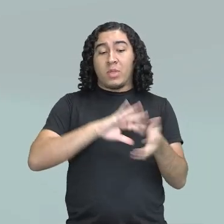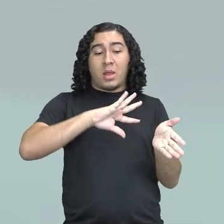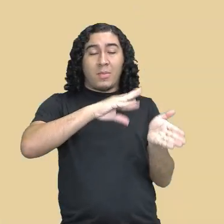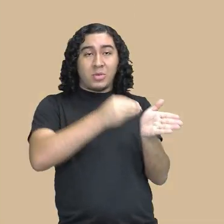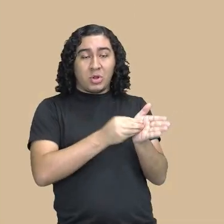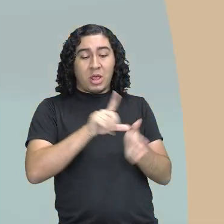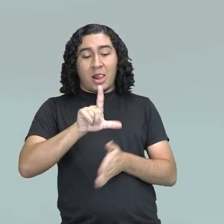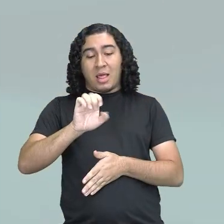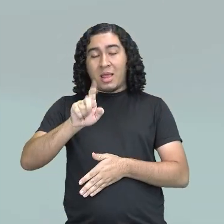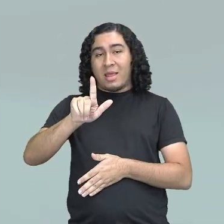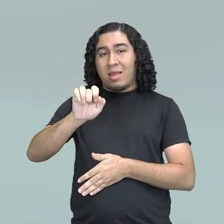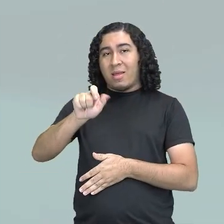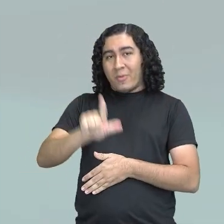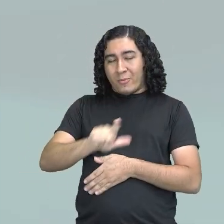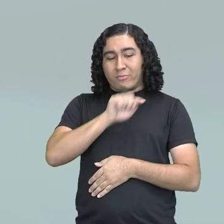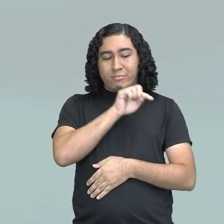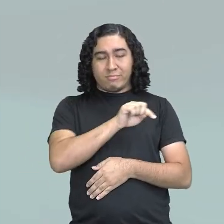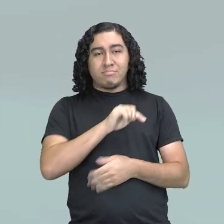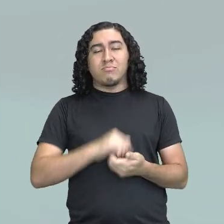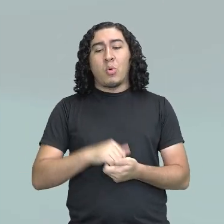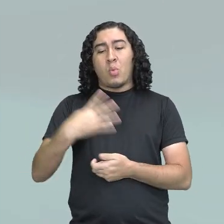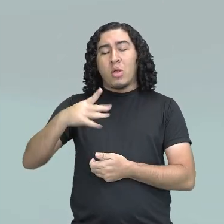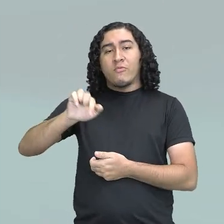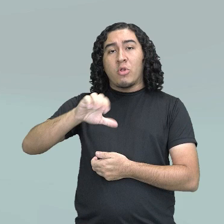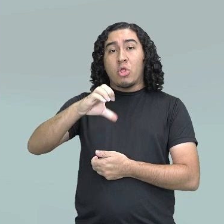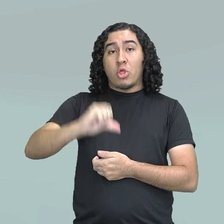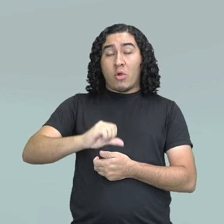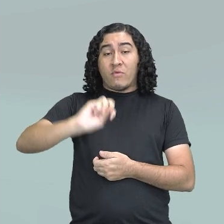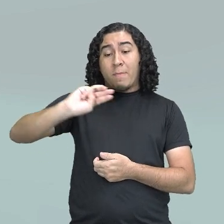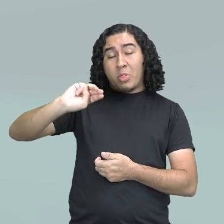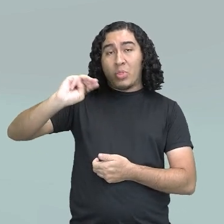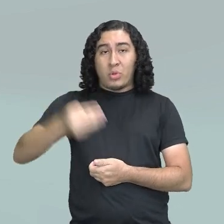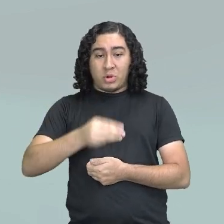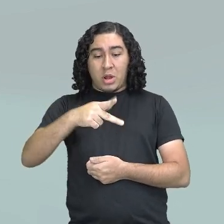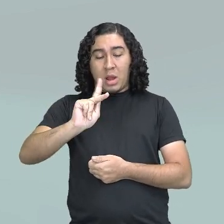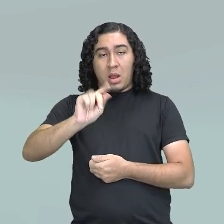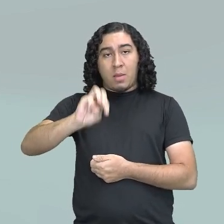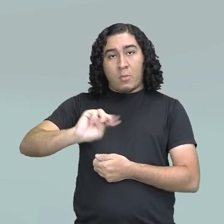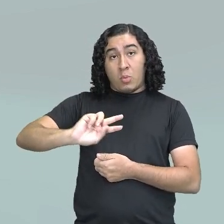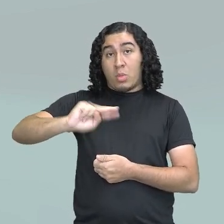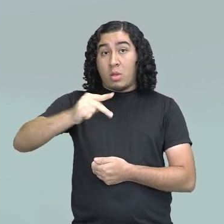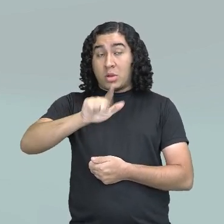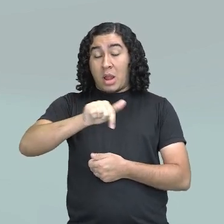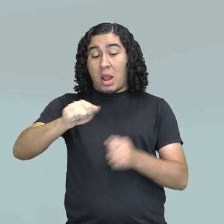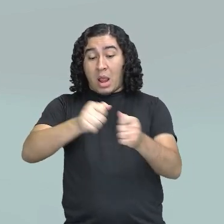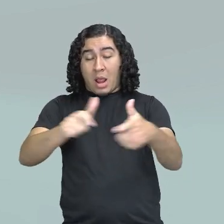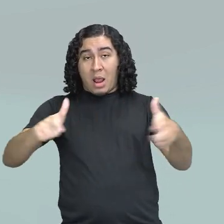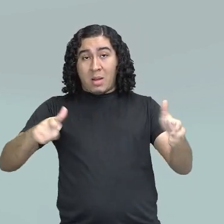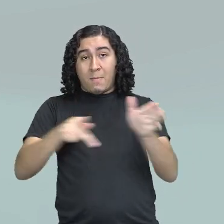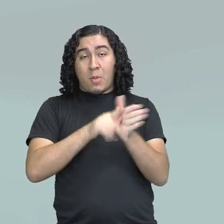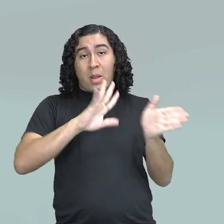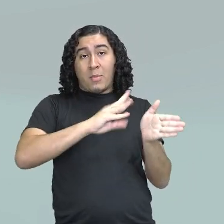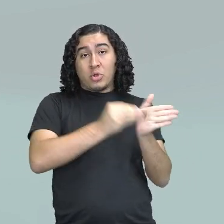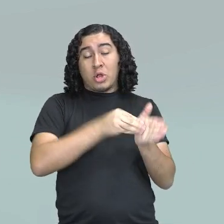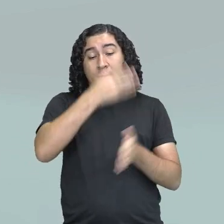Amazônia Legal. 4,9 milhões de quilômetros quadrados é a área da Amazônia brasileira, chamada de